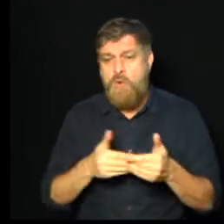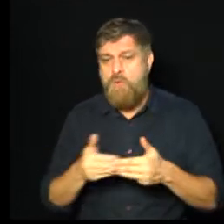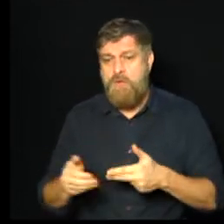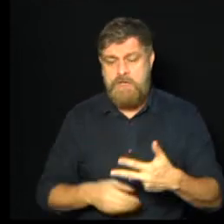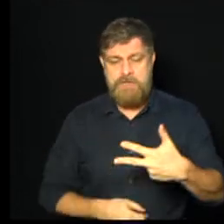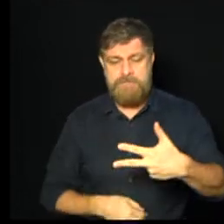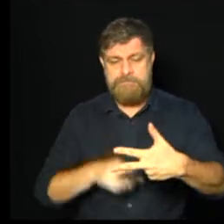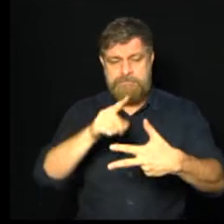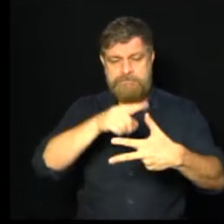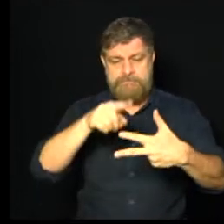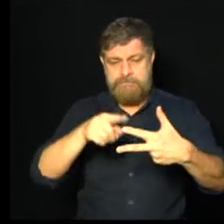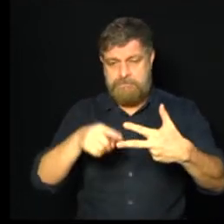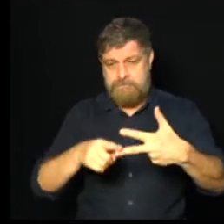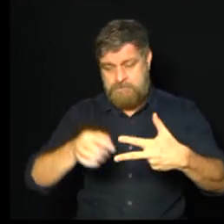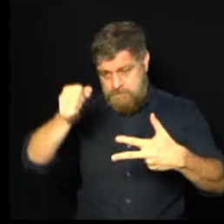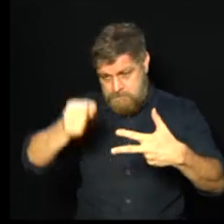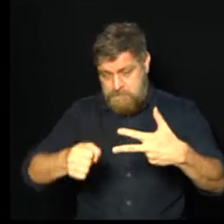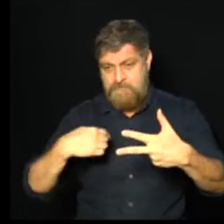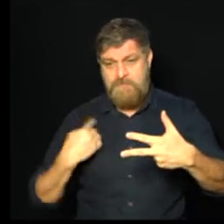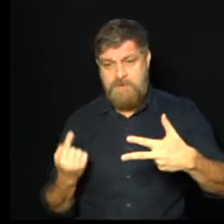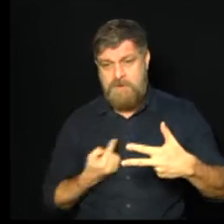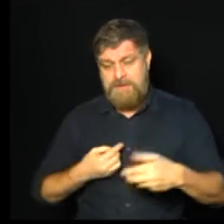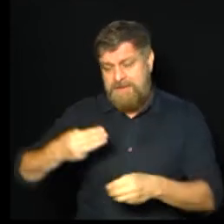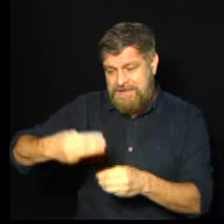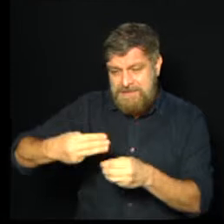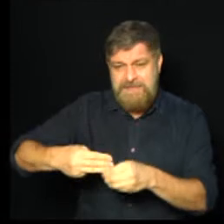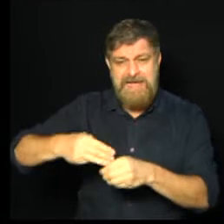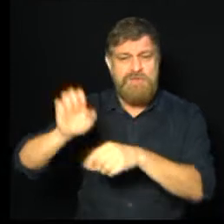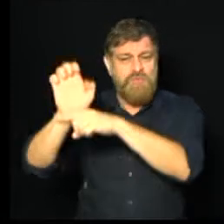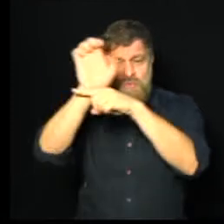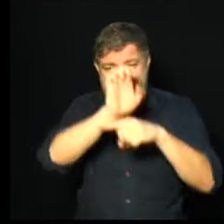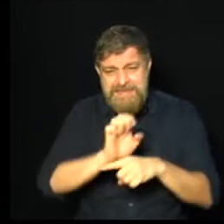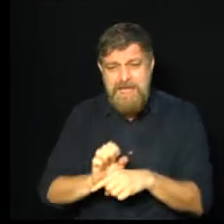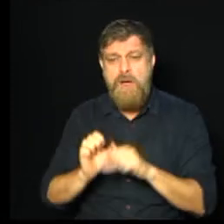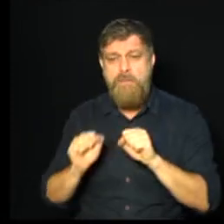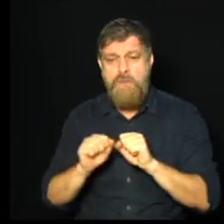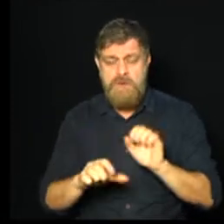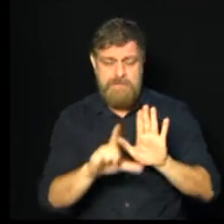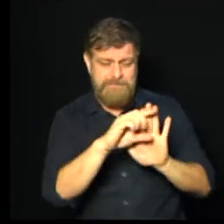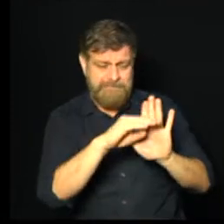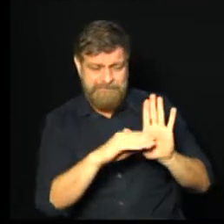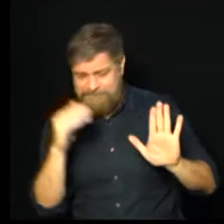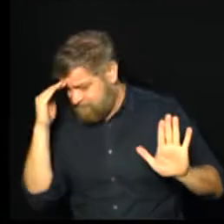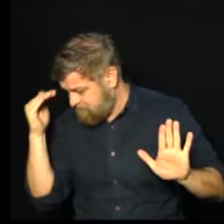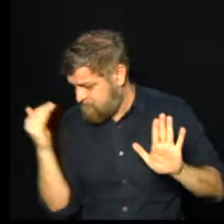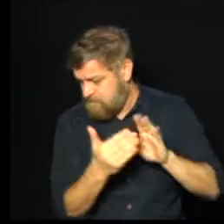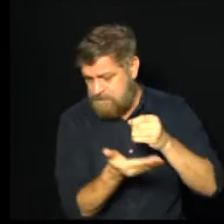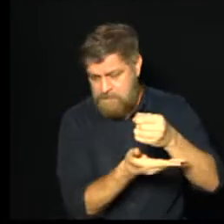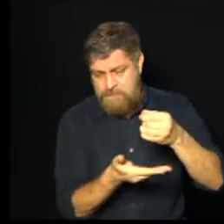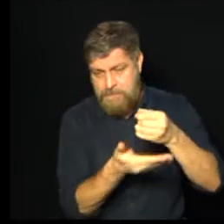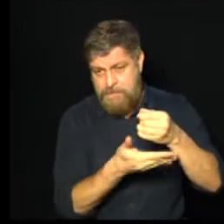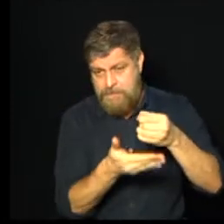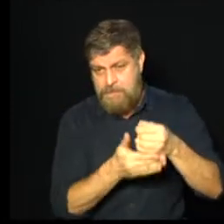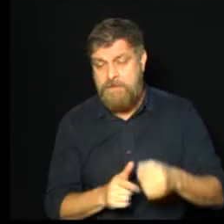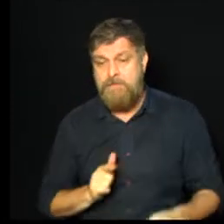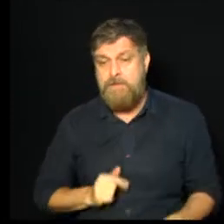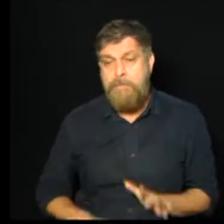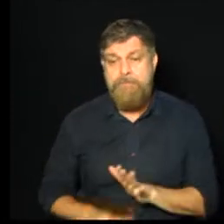União, Estado, do Distrito Federal e dos municípios obedecerá aos princípios de